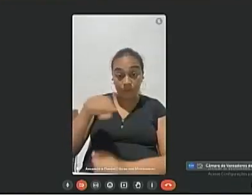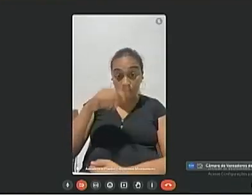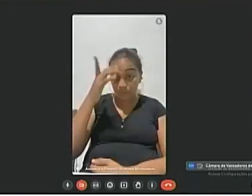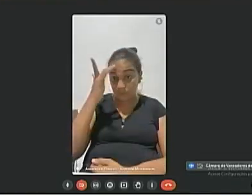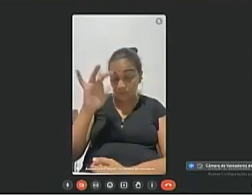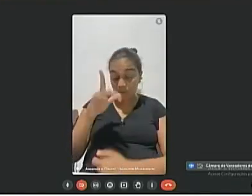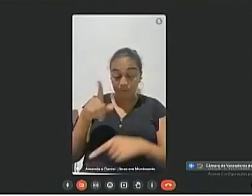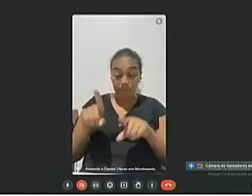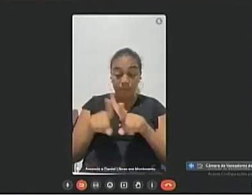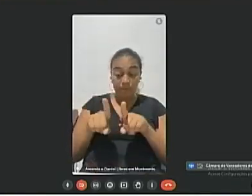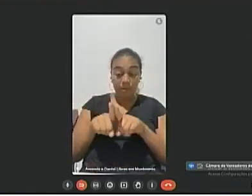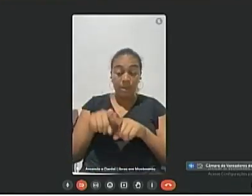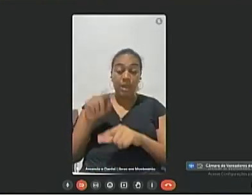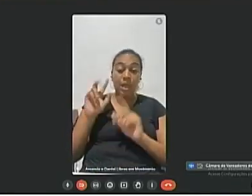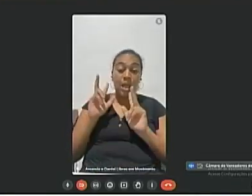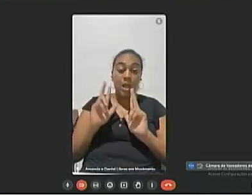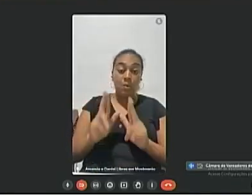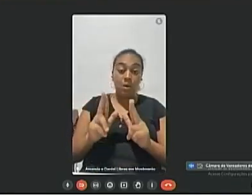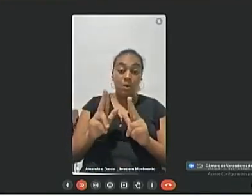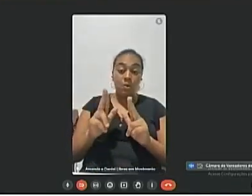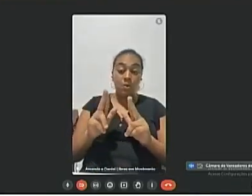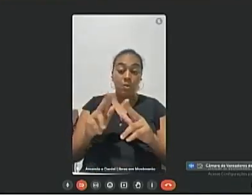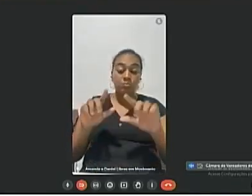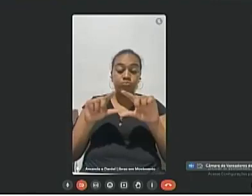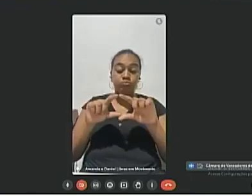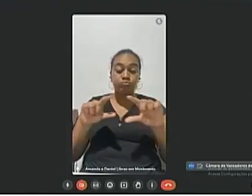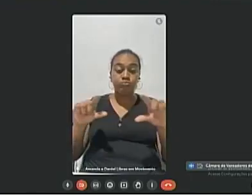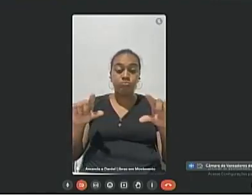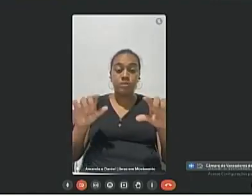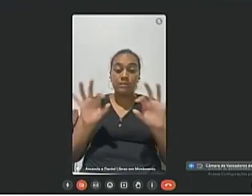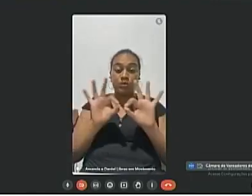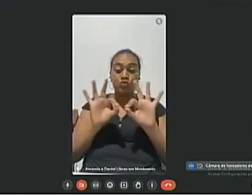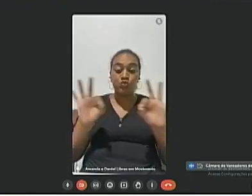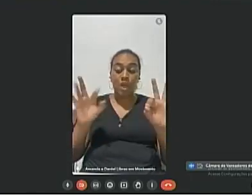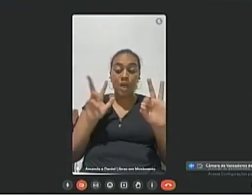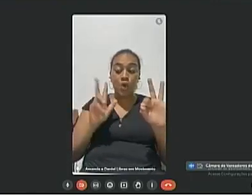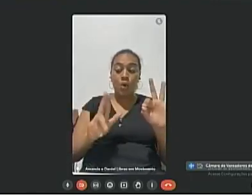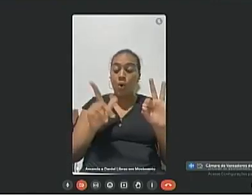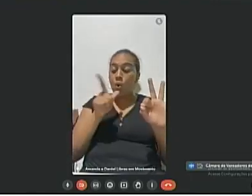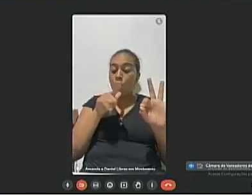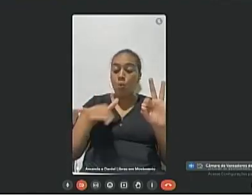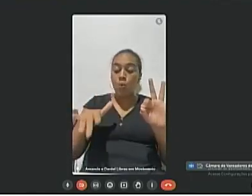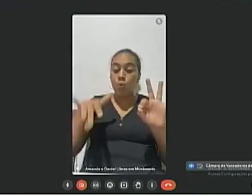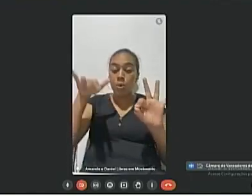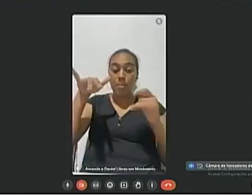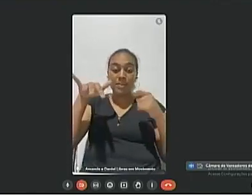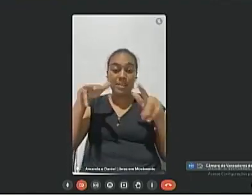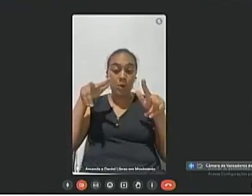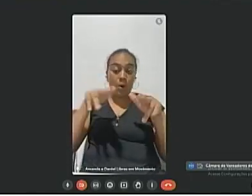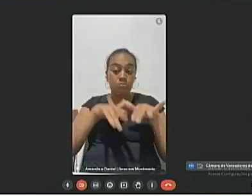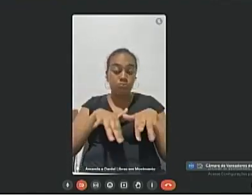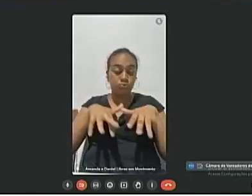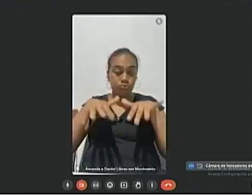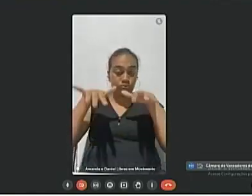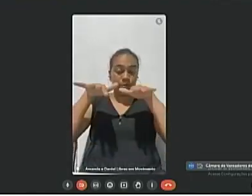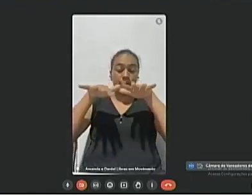é o mesmo nível da nossa régua aqui, é o mesmo nível do nosso rio aqui também, é 740 metros de altitude ao nível do